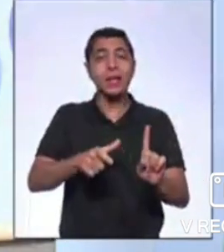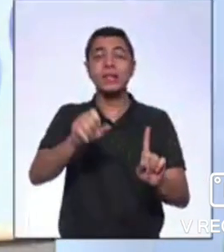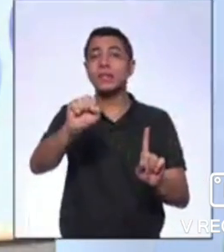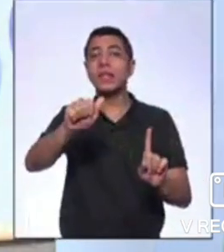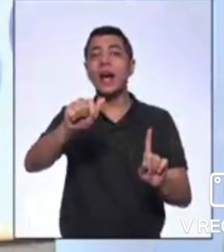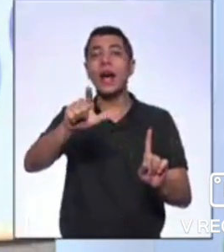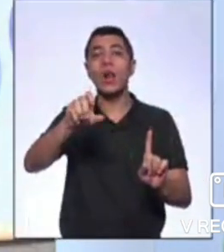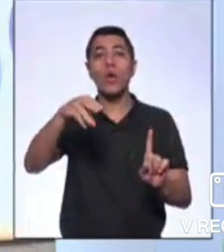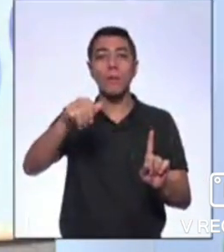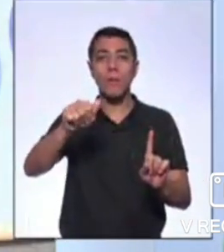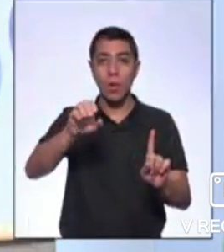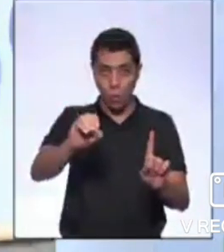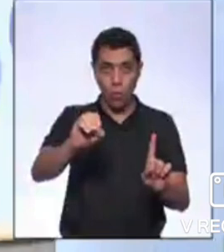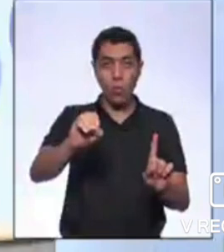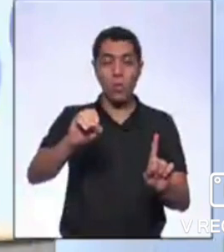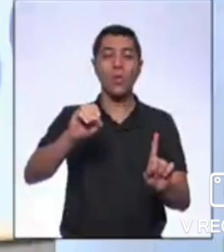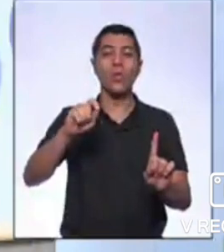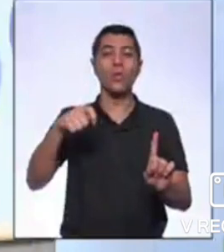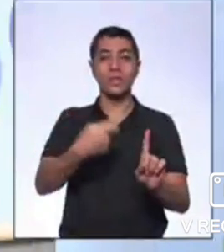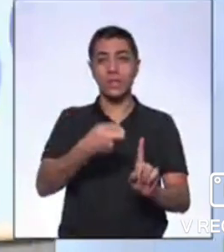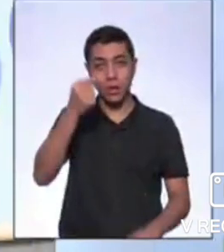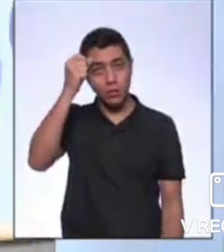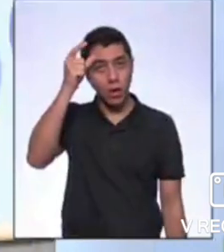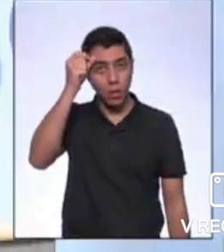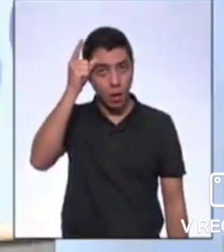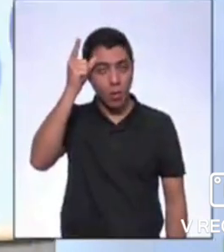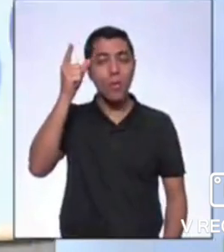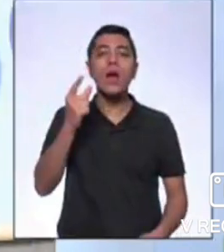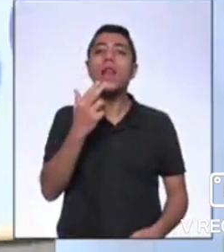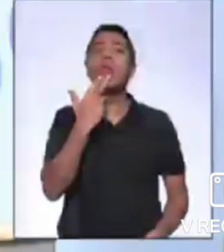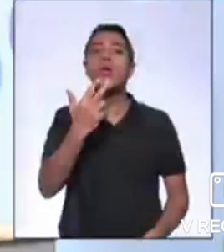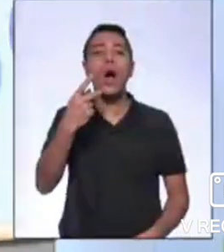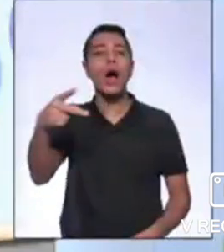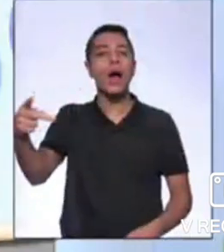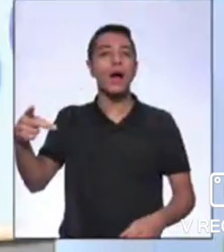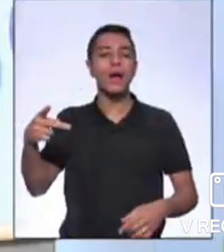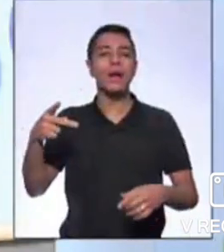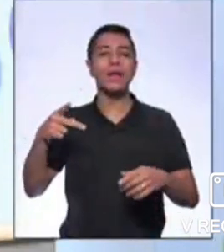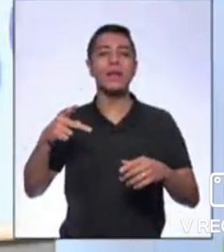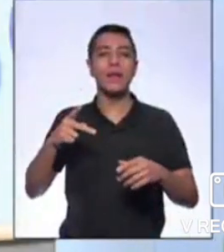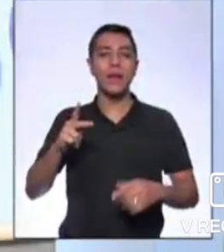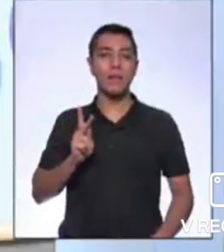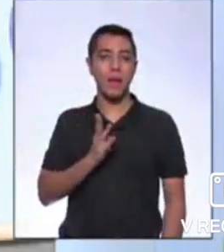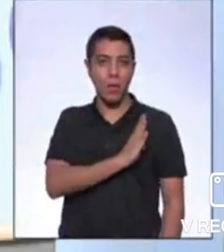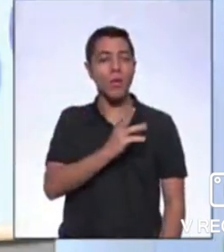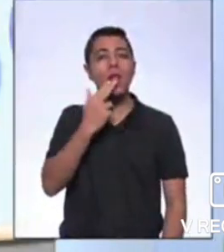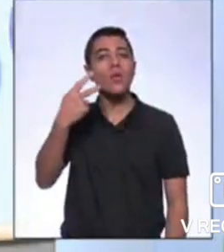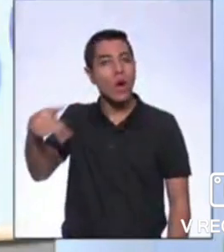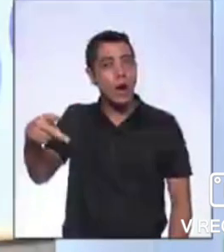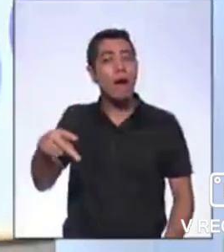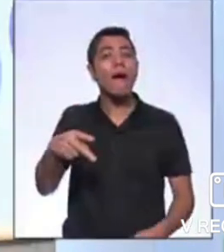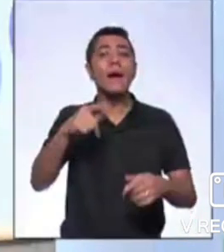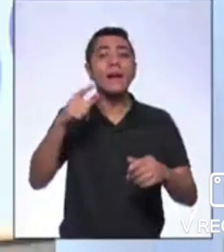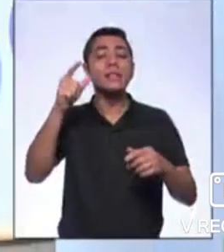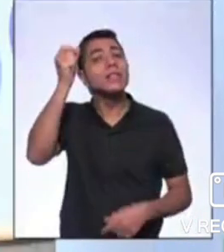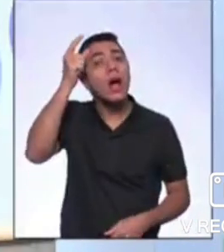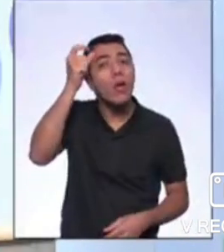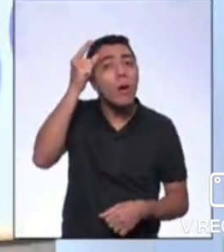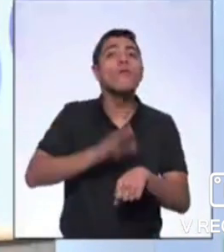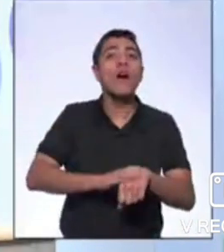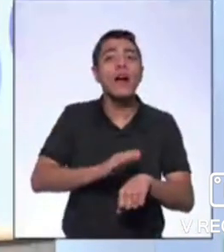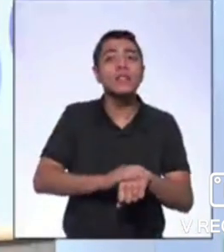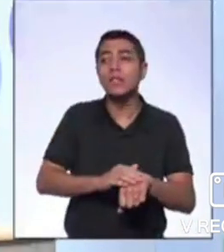hebraico, né, o Melech Shelomo, o rei Salomão, ele comprava madeira dos fenícios, lá na